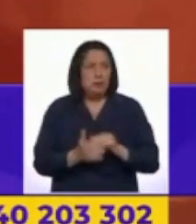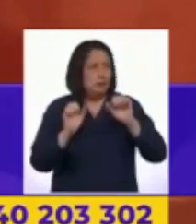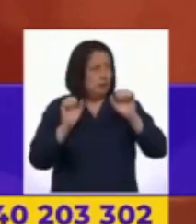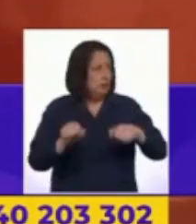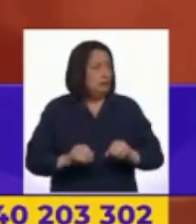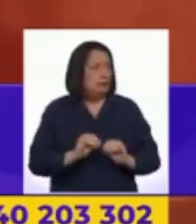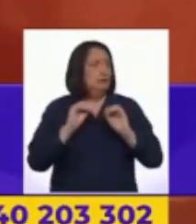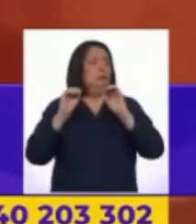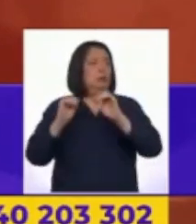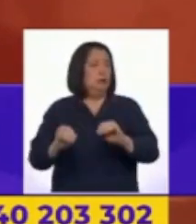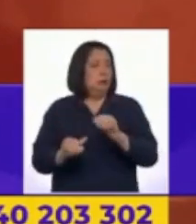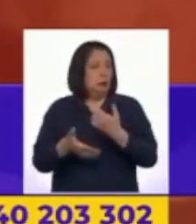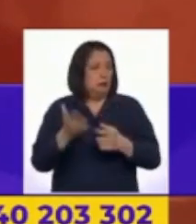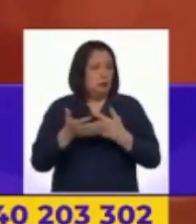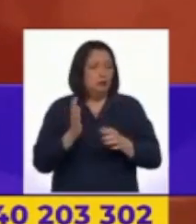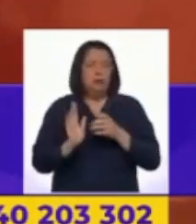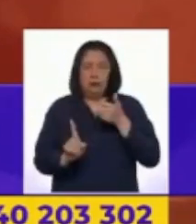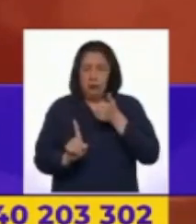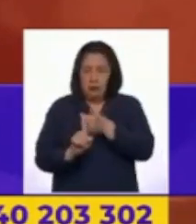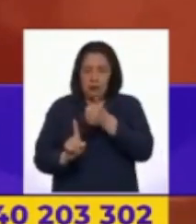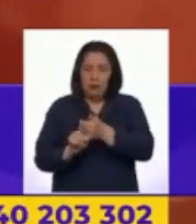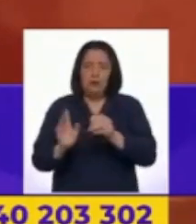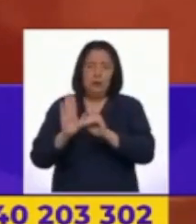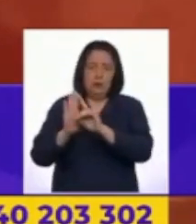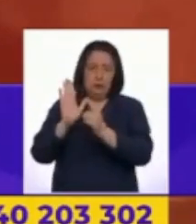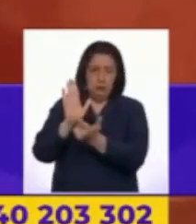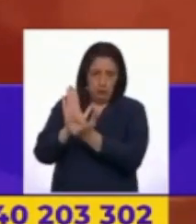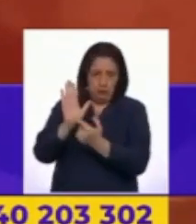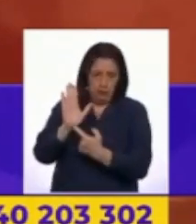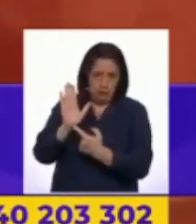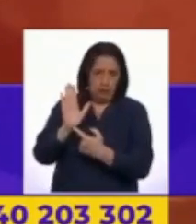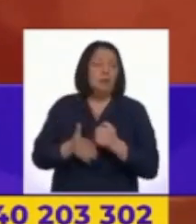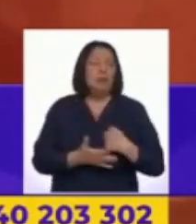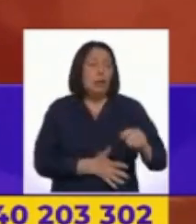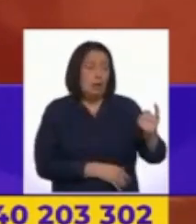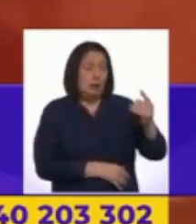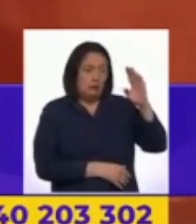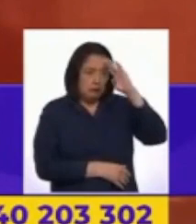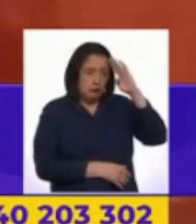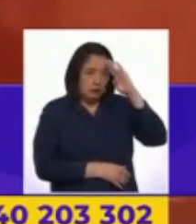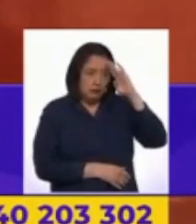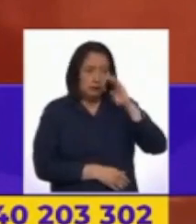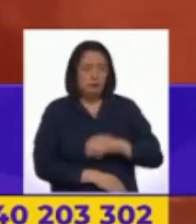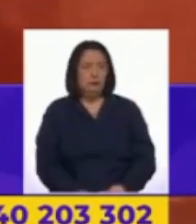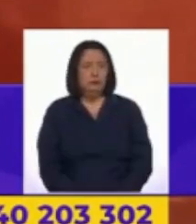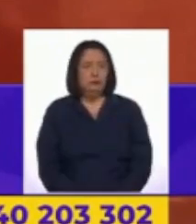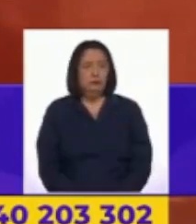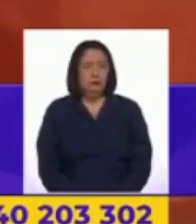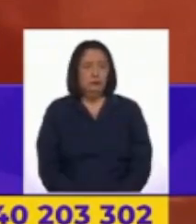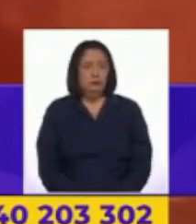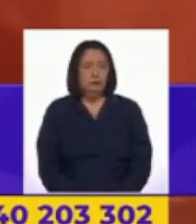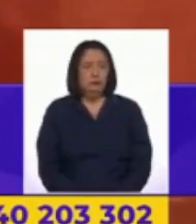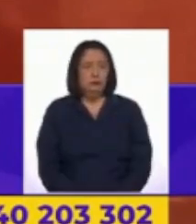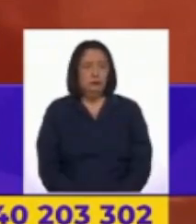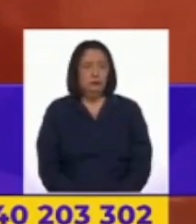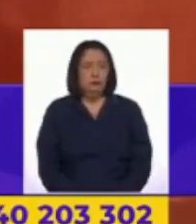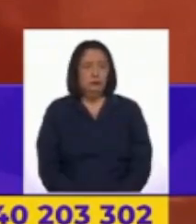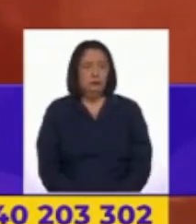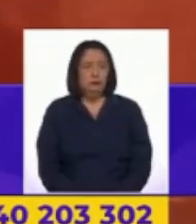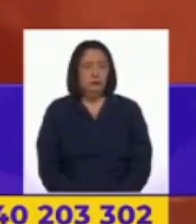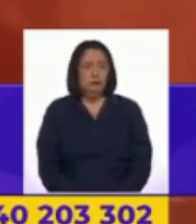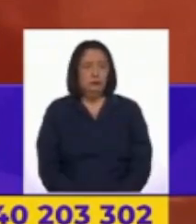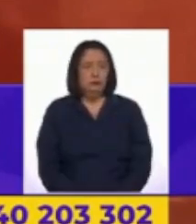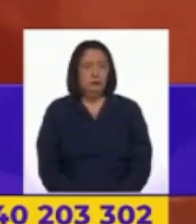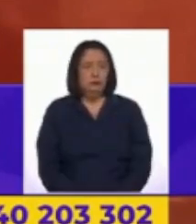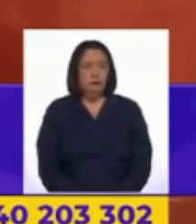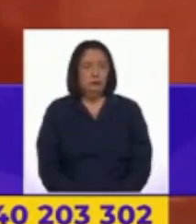estabelecerá respectivo decreto-lei na polícia muito bem aí